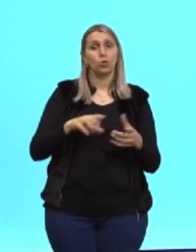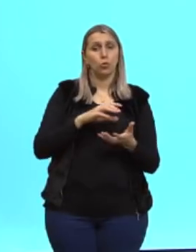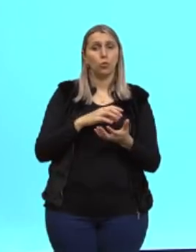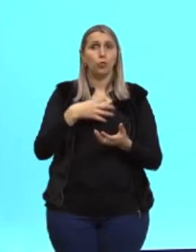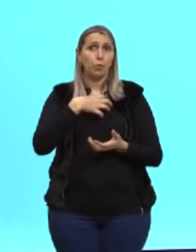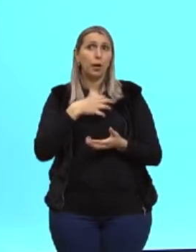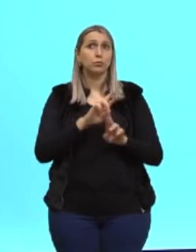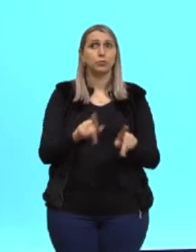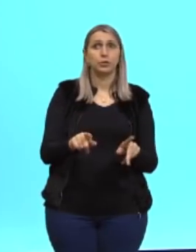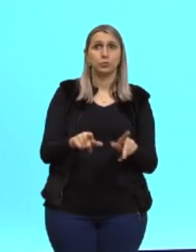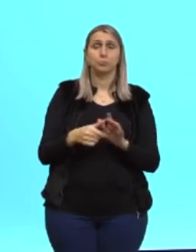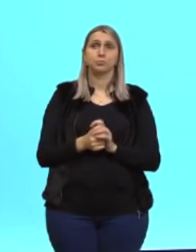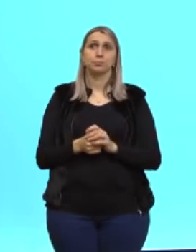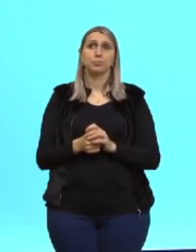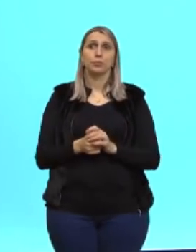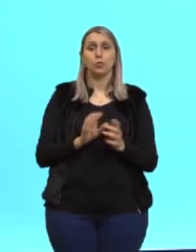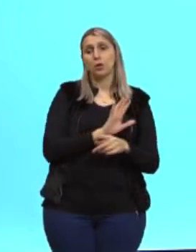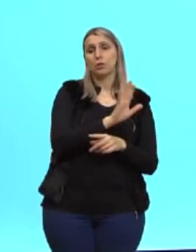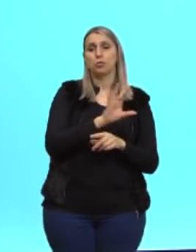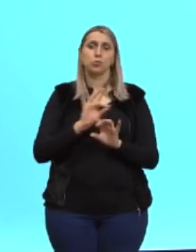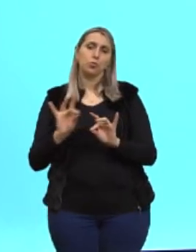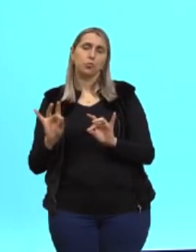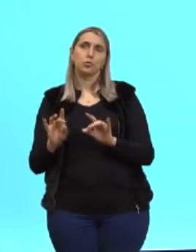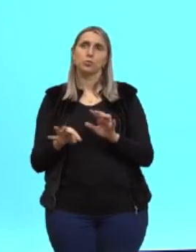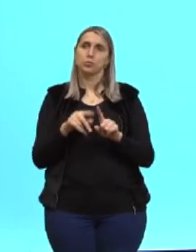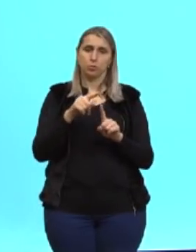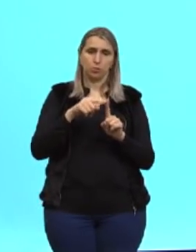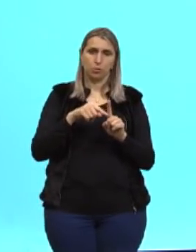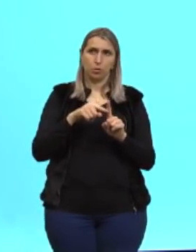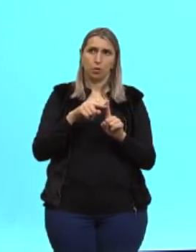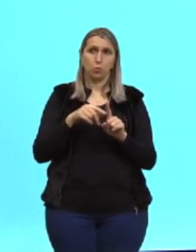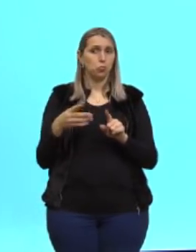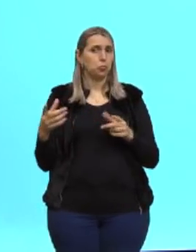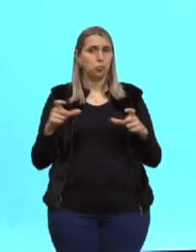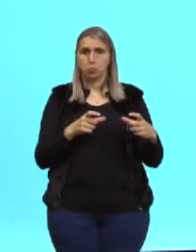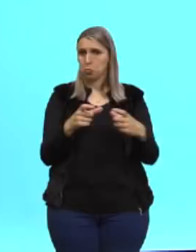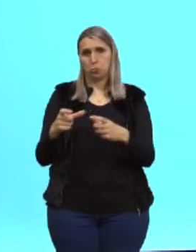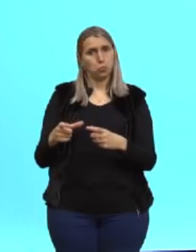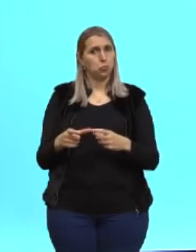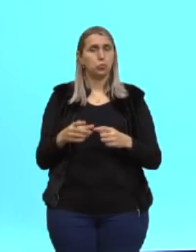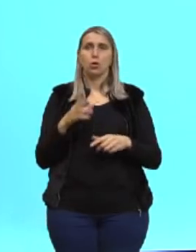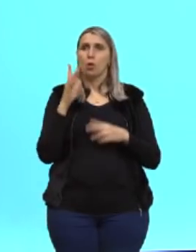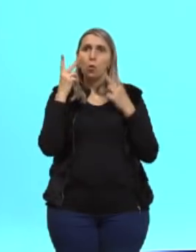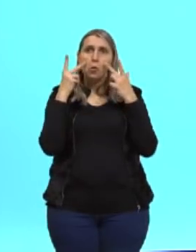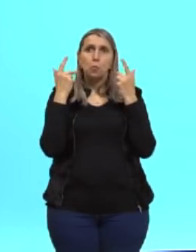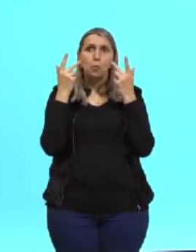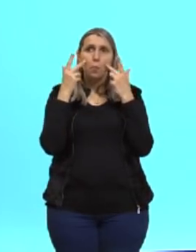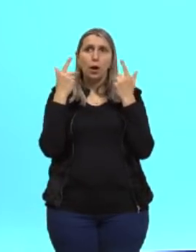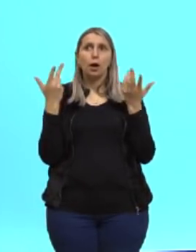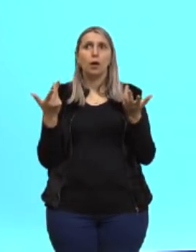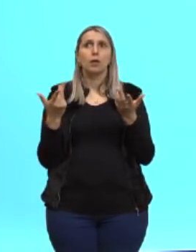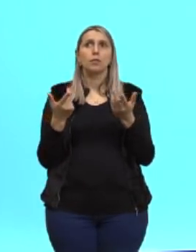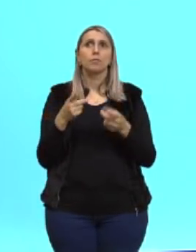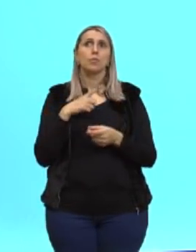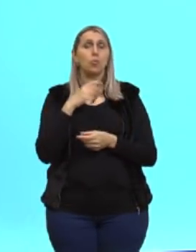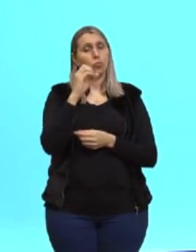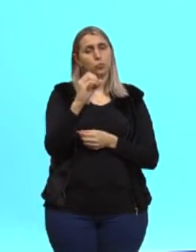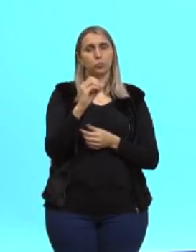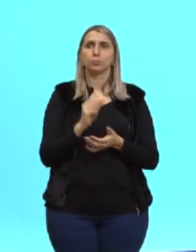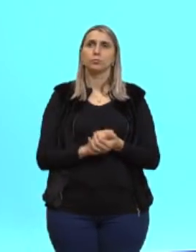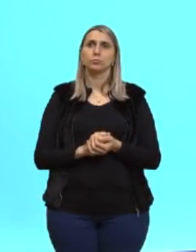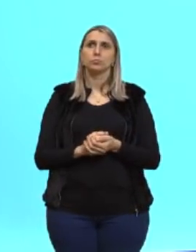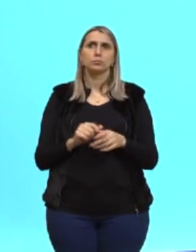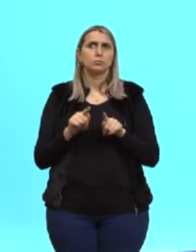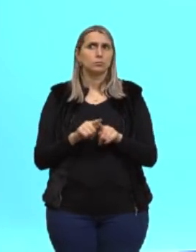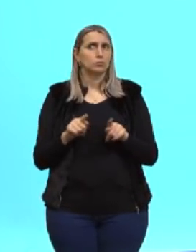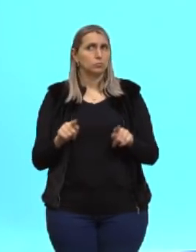uma está no estado líquido outono gasoso na o ambiente né nas suas condições normais eu vou considerar como 10